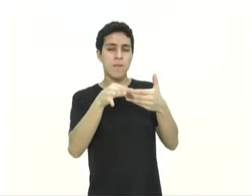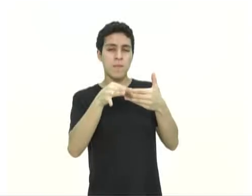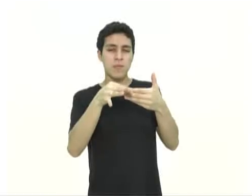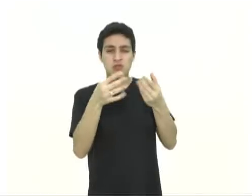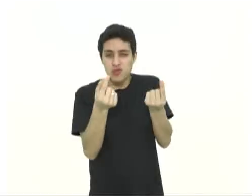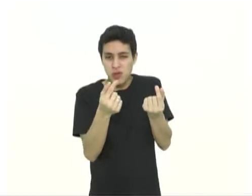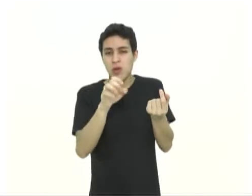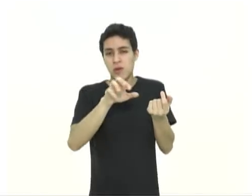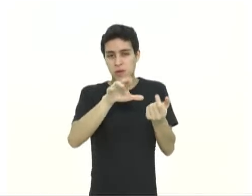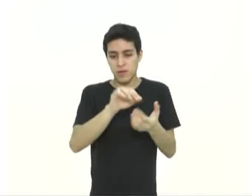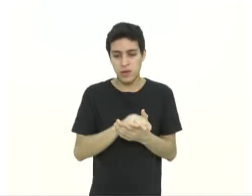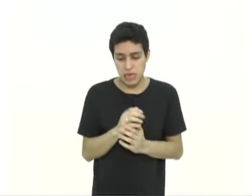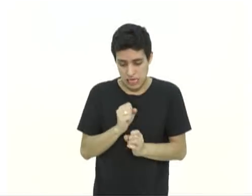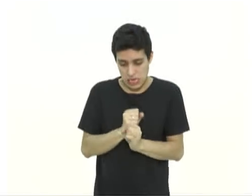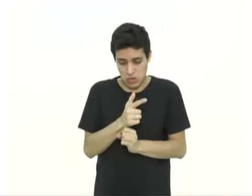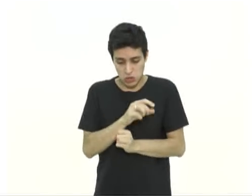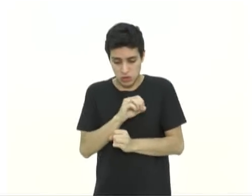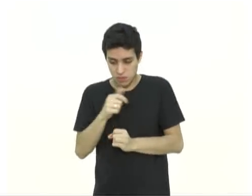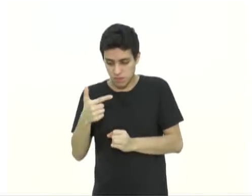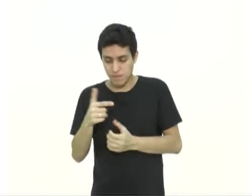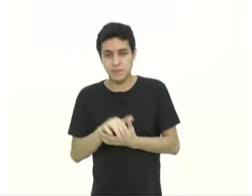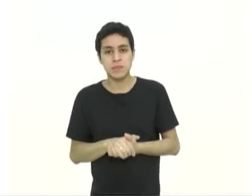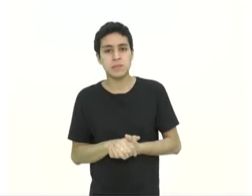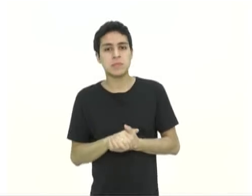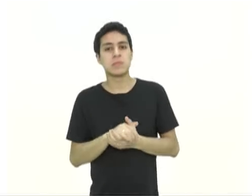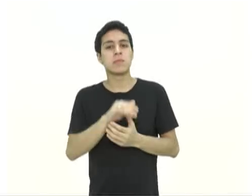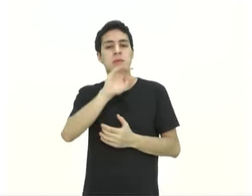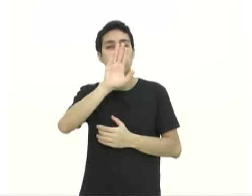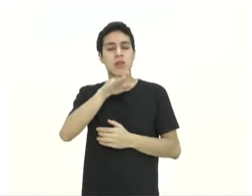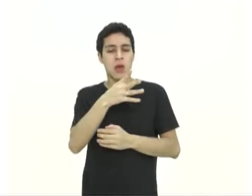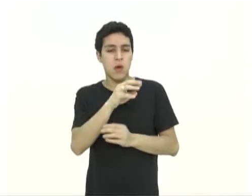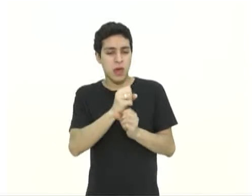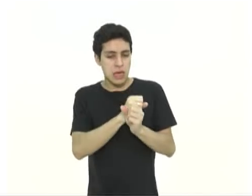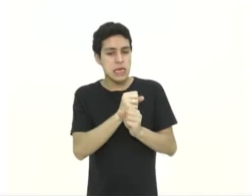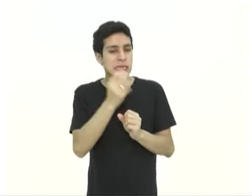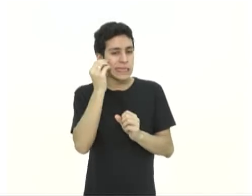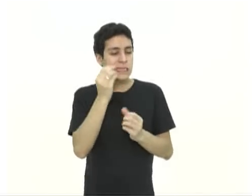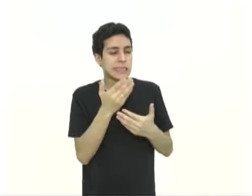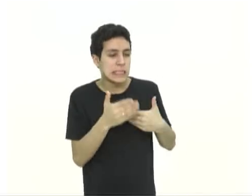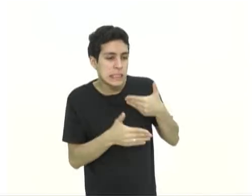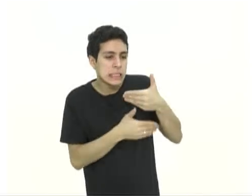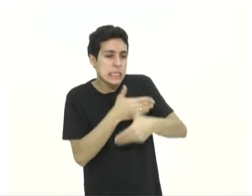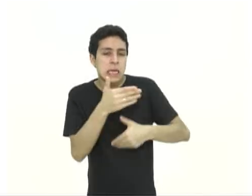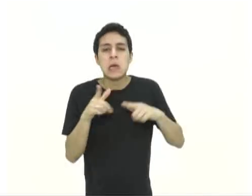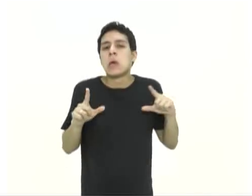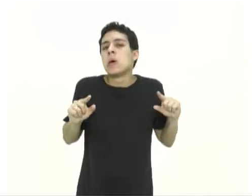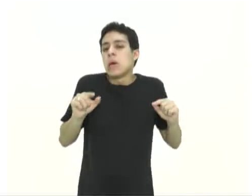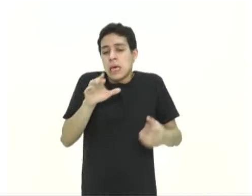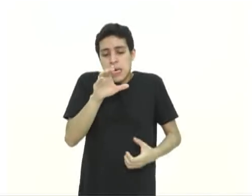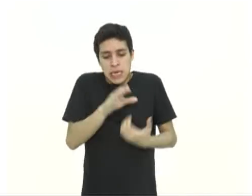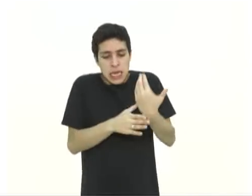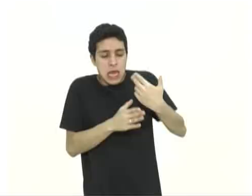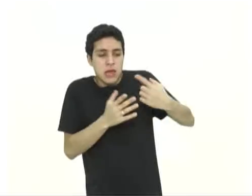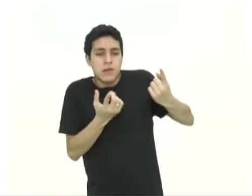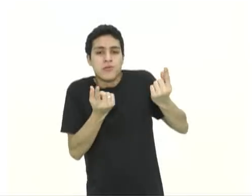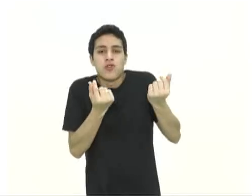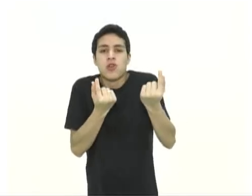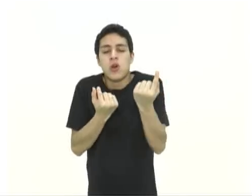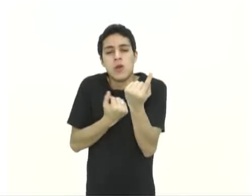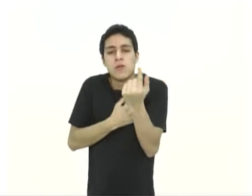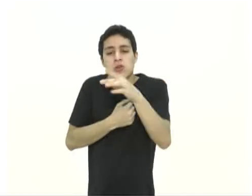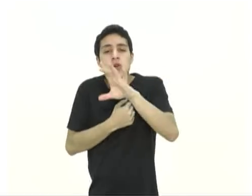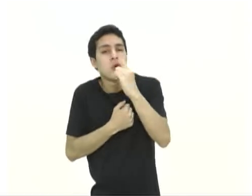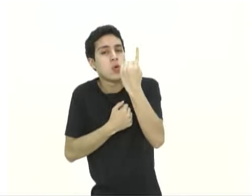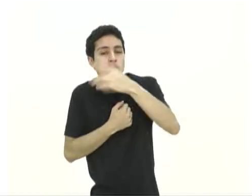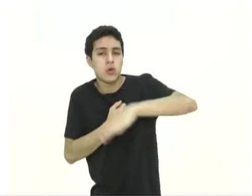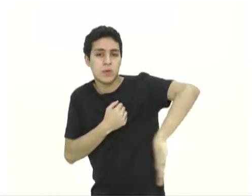em 2002, né? Foi ao longo de 40 anos que eles estavam estudando e tentando criar uma moeda única, né, para o